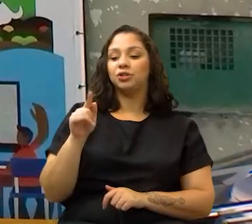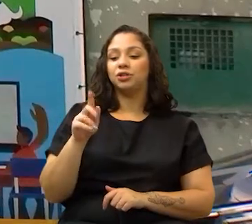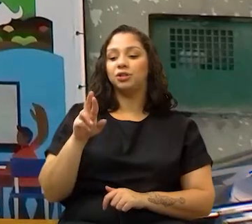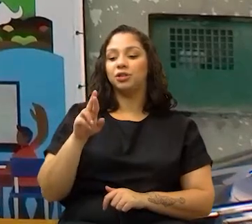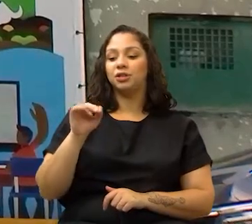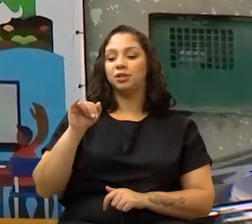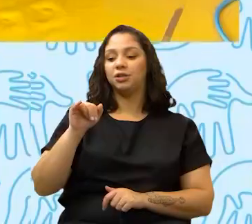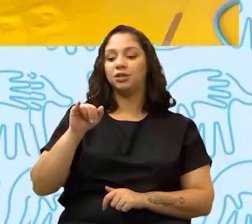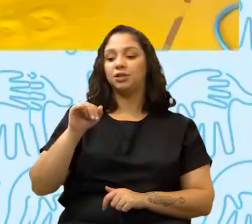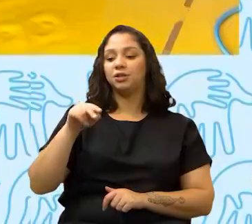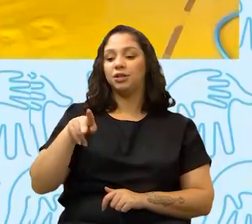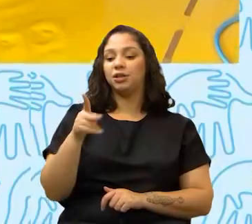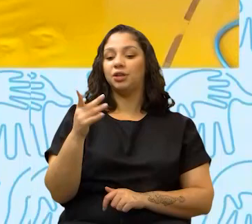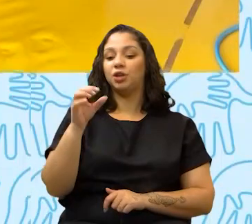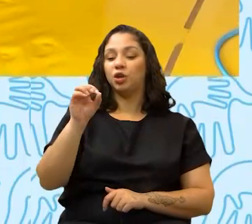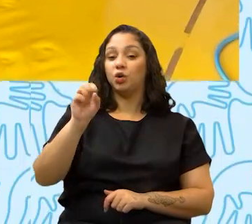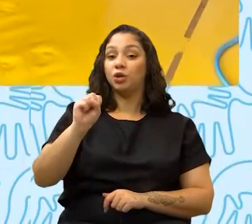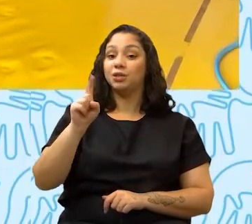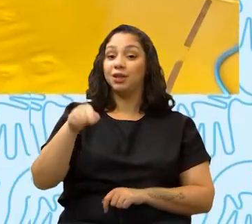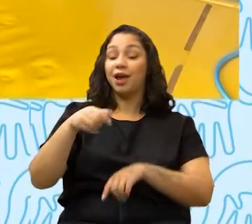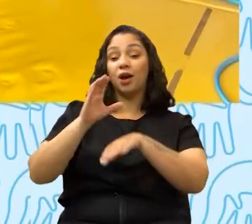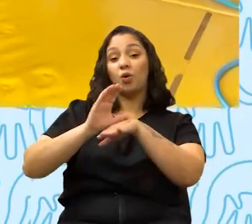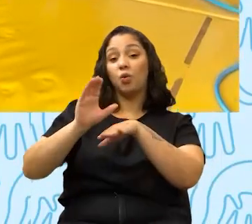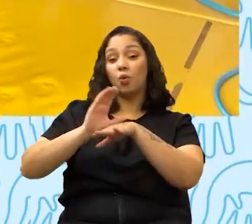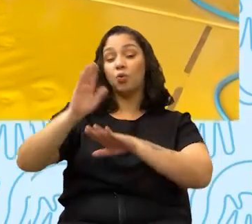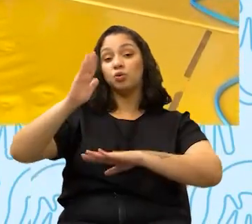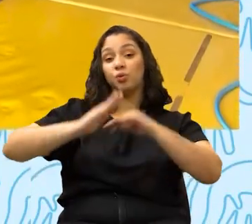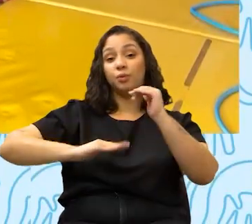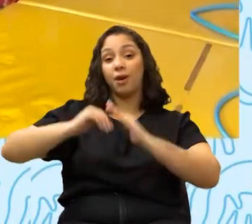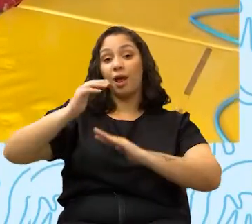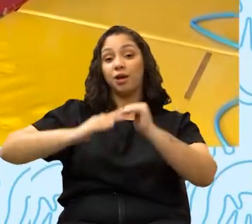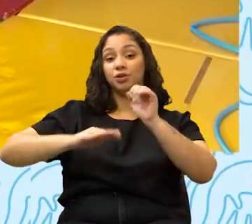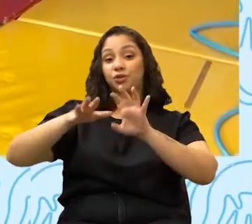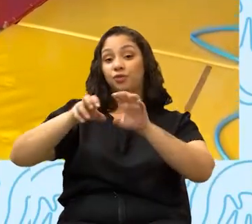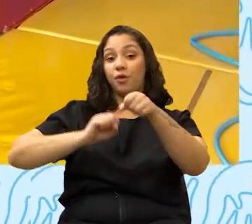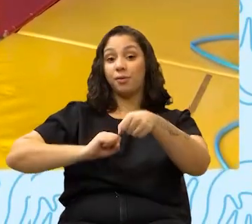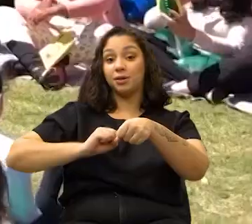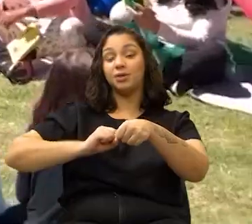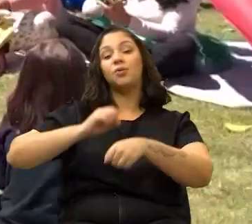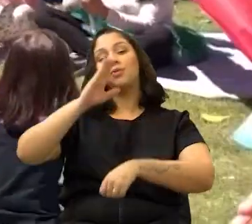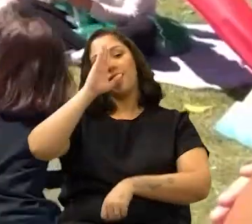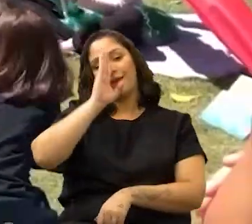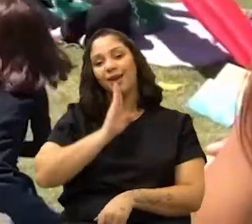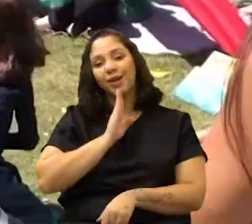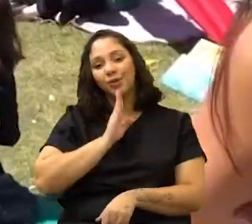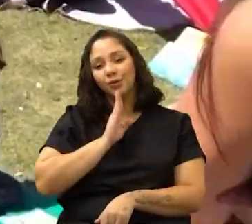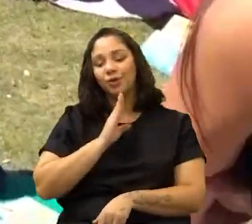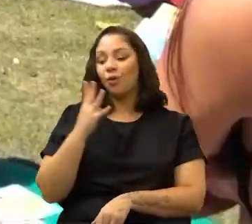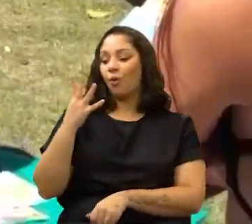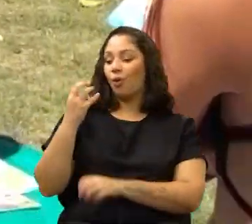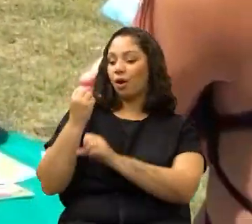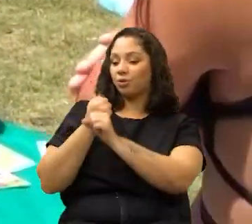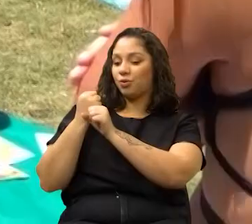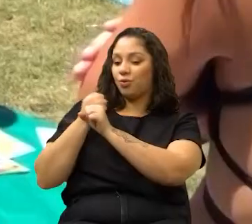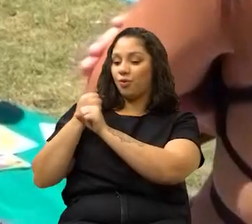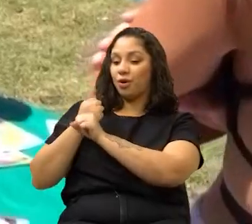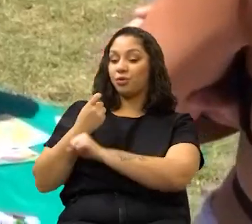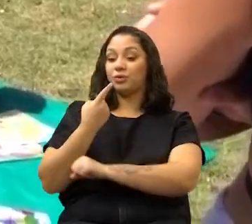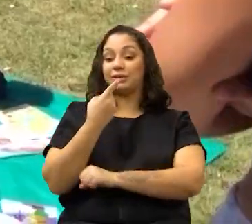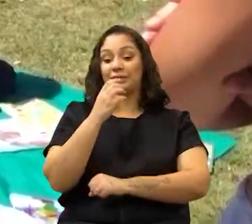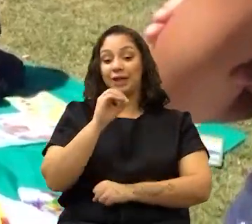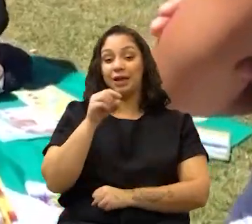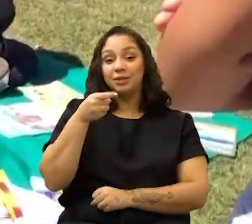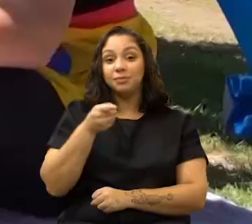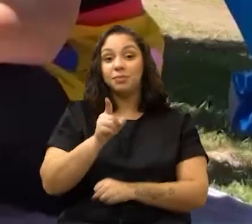capacita educadores sociais através de cursos e práticas de formação gratuita. Nos últimos 4 anos, mais de 10